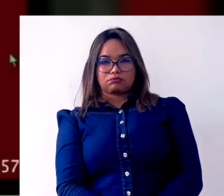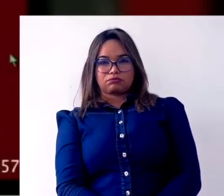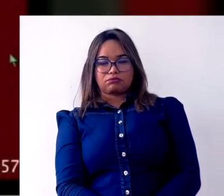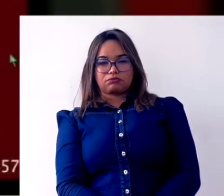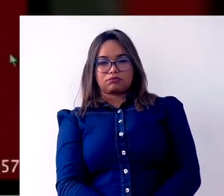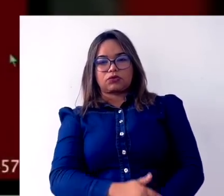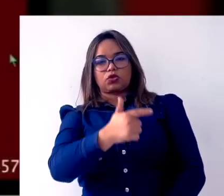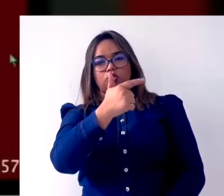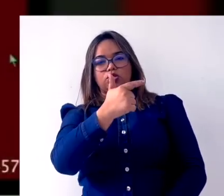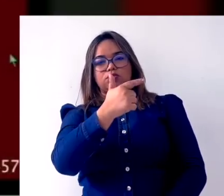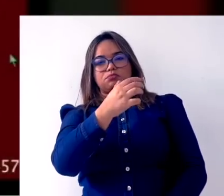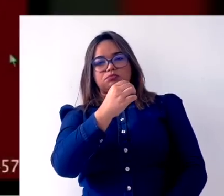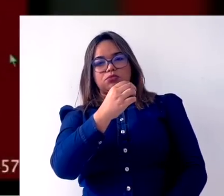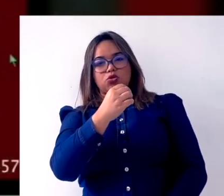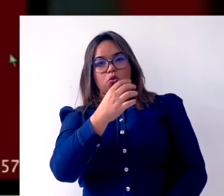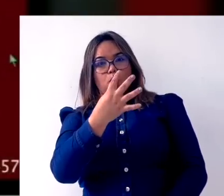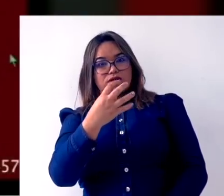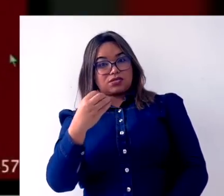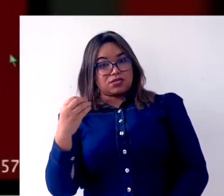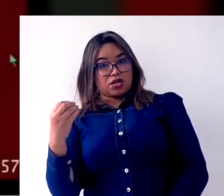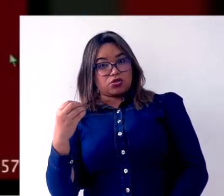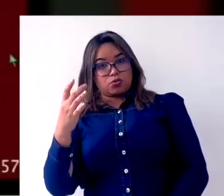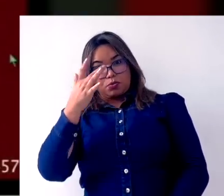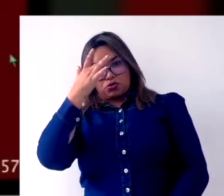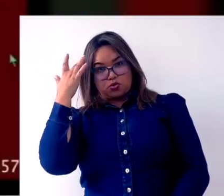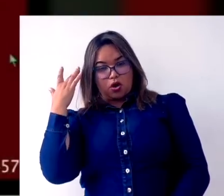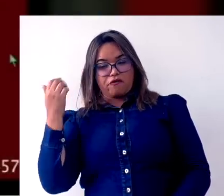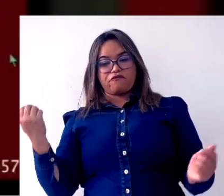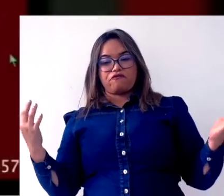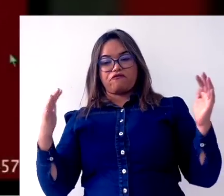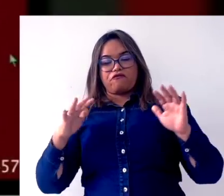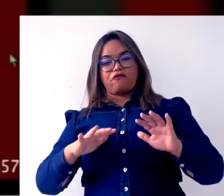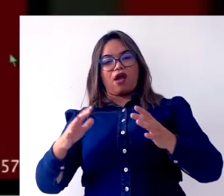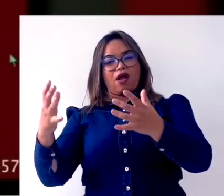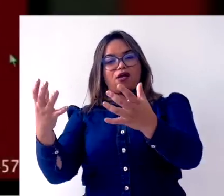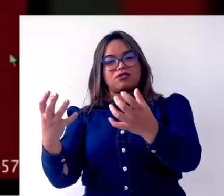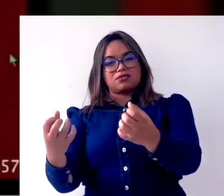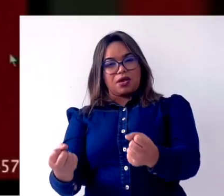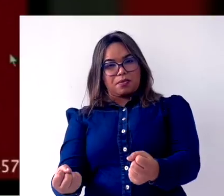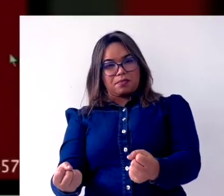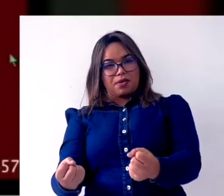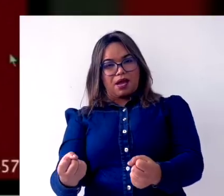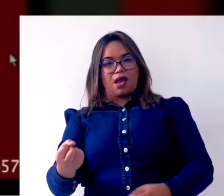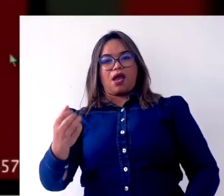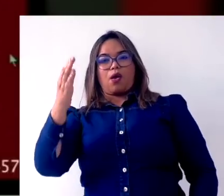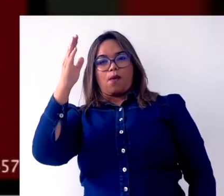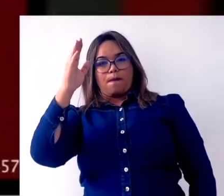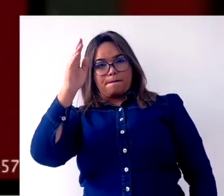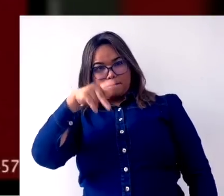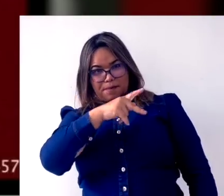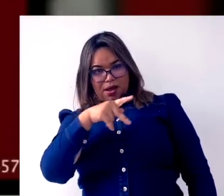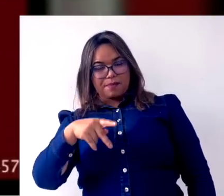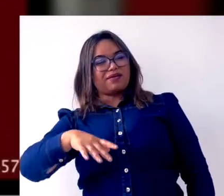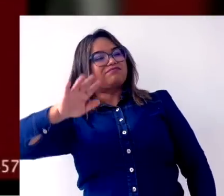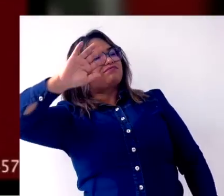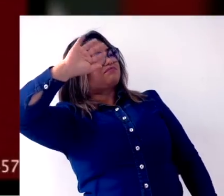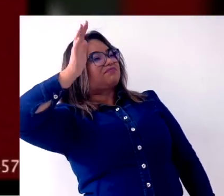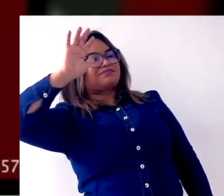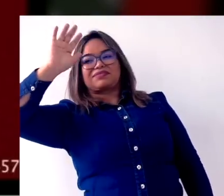2.400 fiéis aqui para lhe dar as boas-vindas. Ele está acenando às multidões.